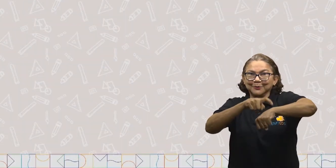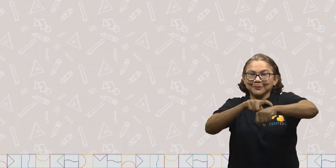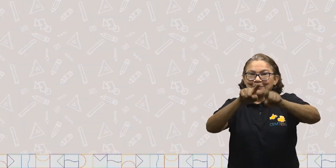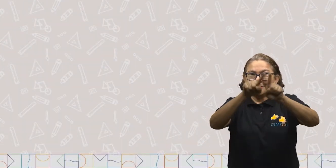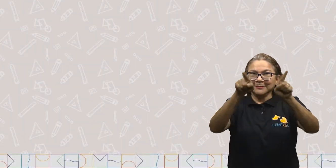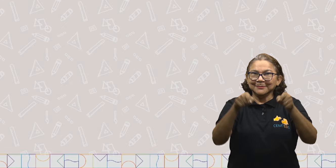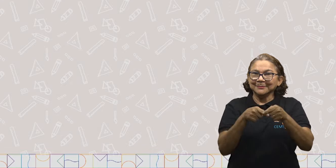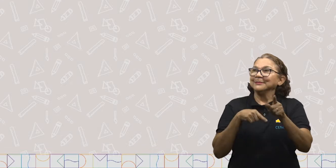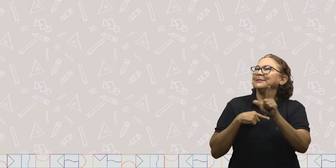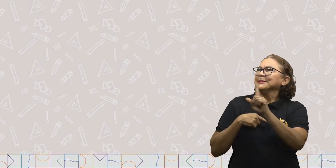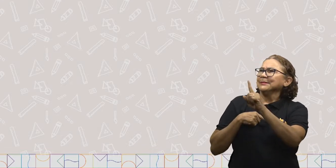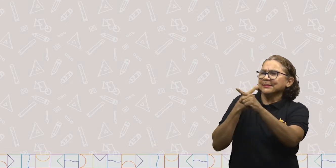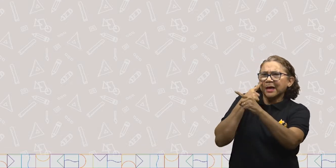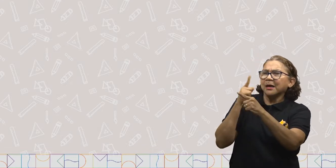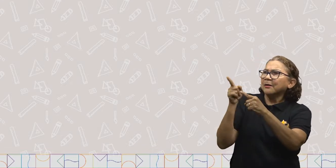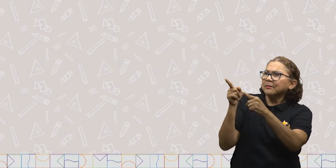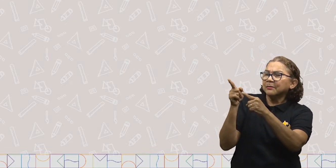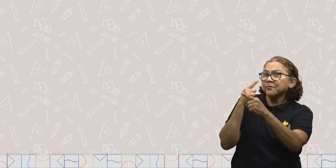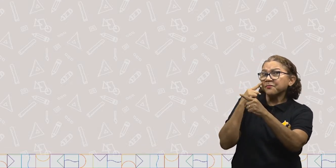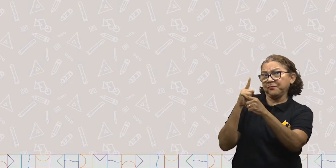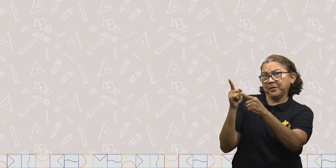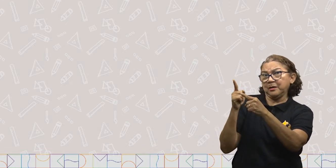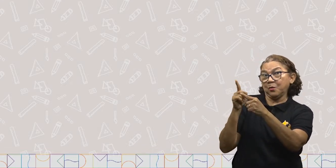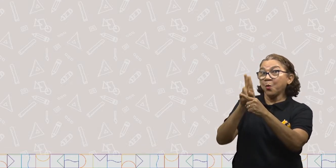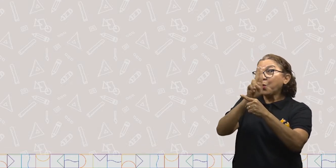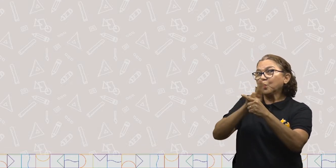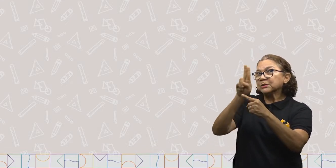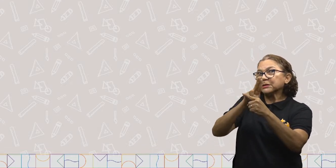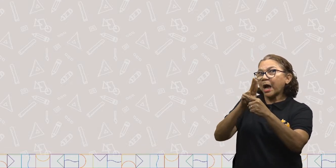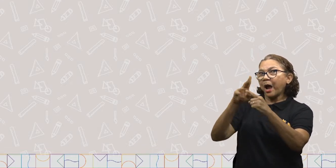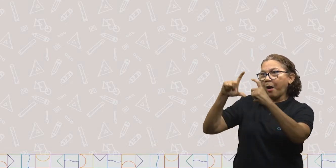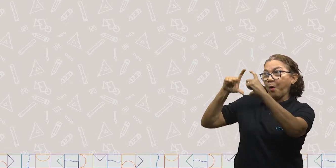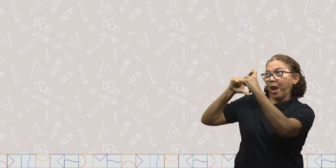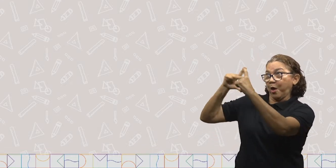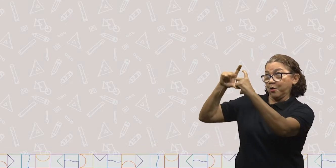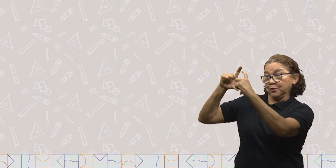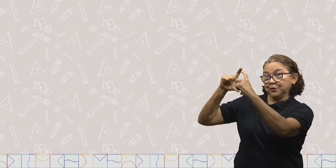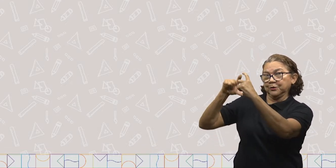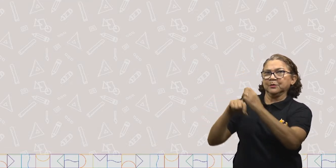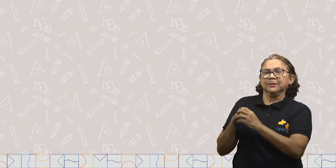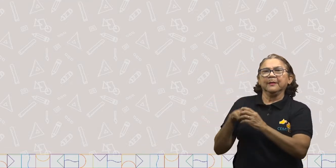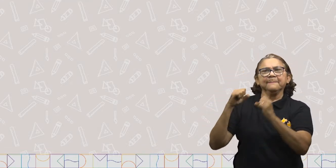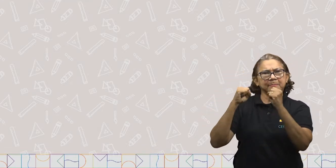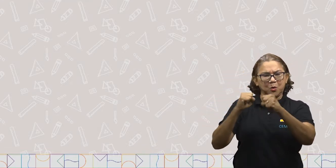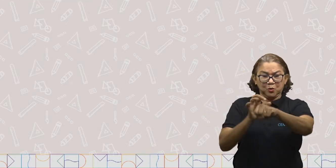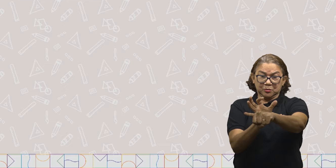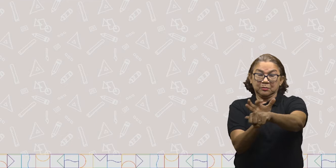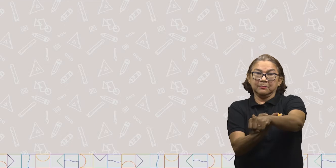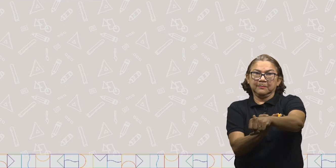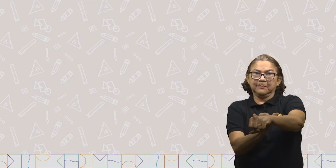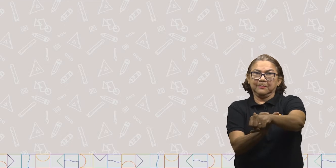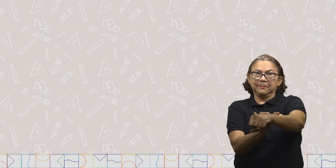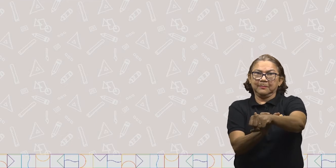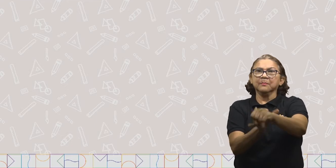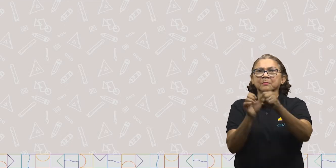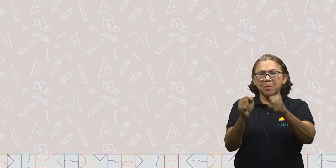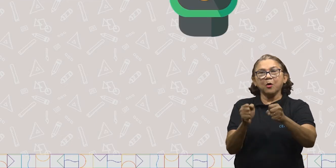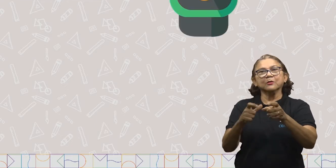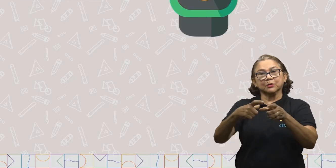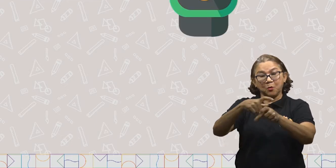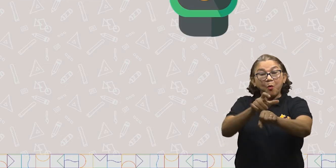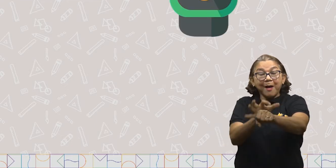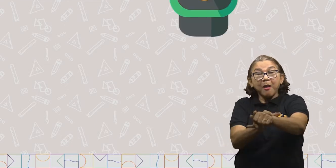utilizados para essa grandeza. Eu posso usar um relógio de parede, um relógio de pulso, um